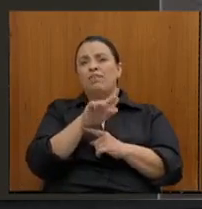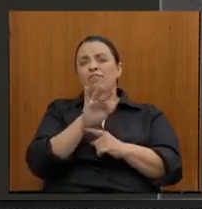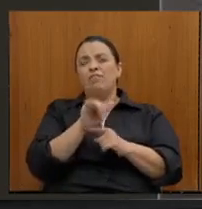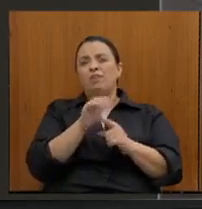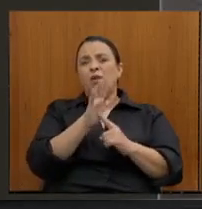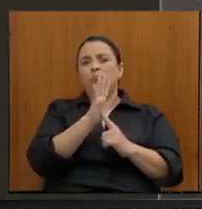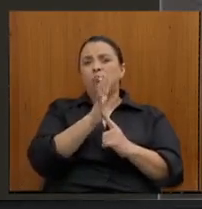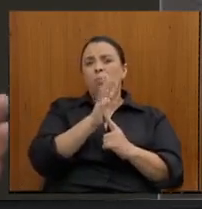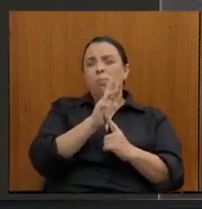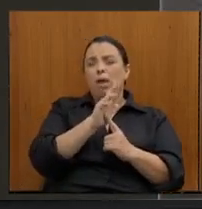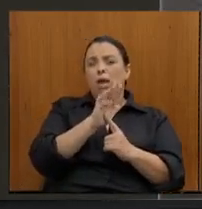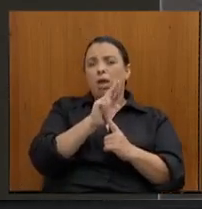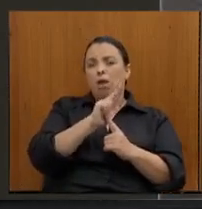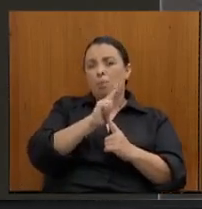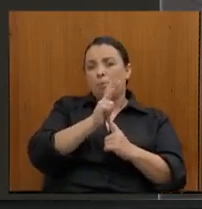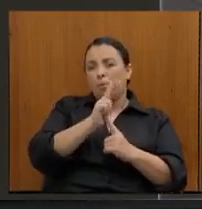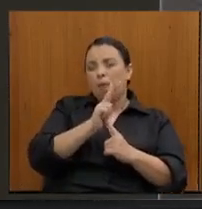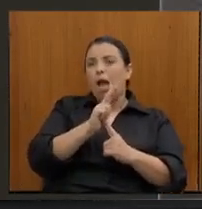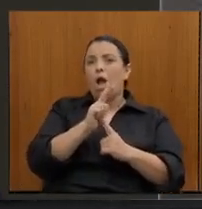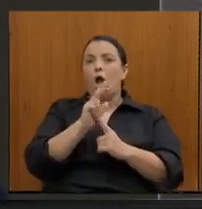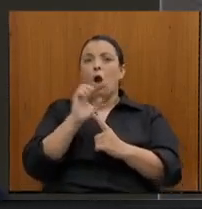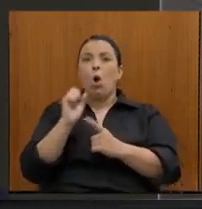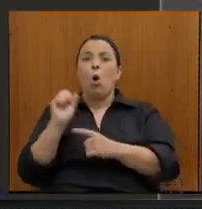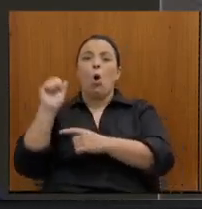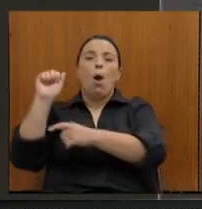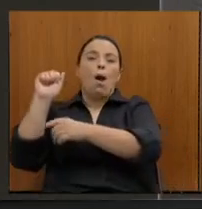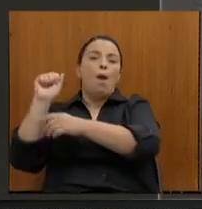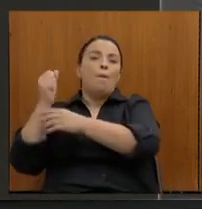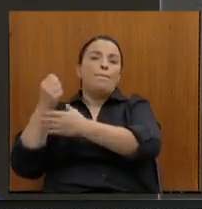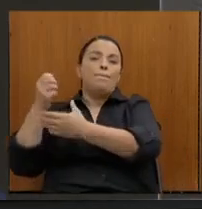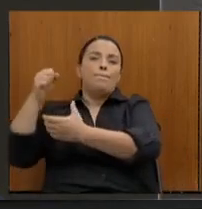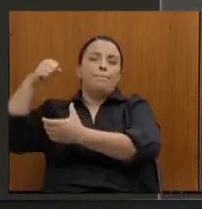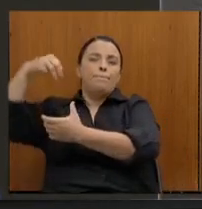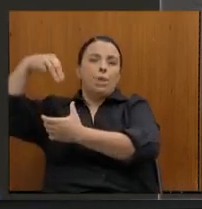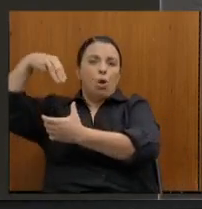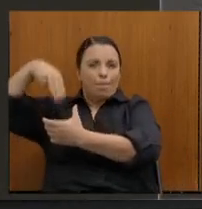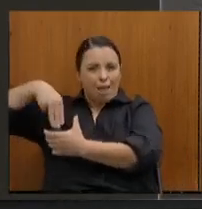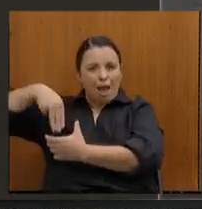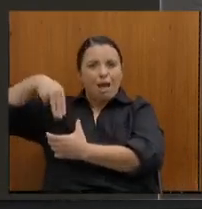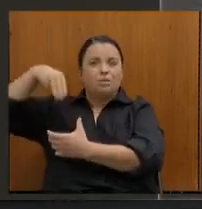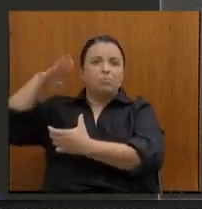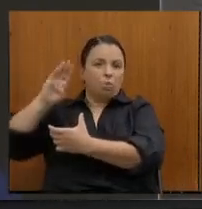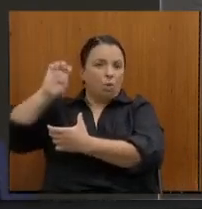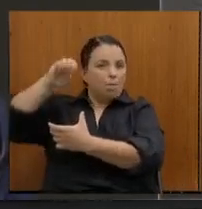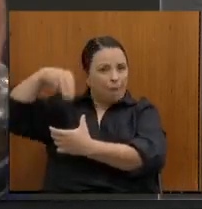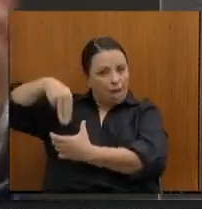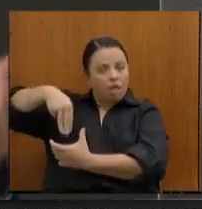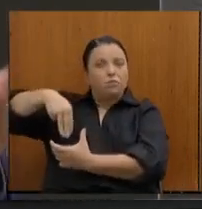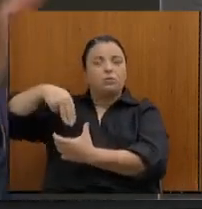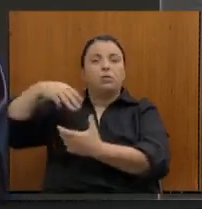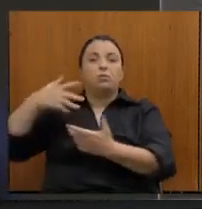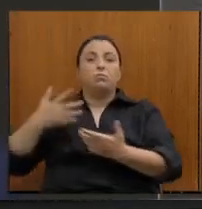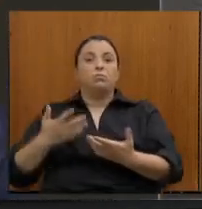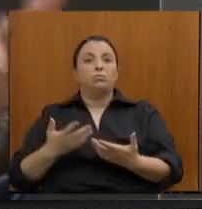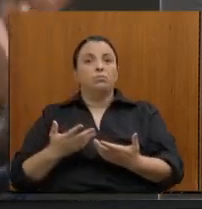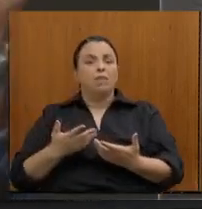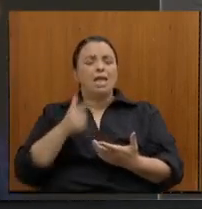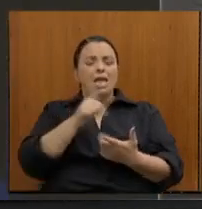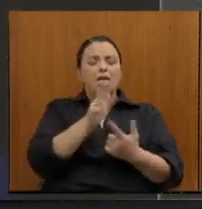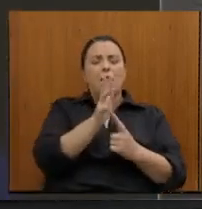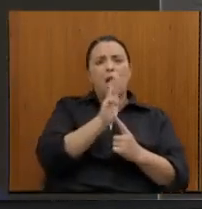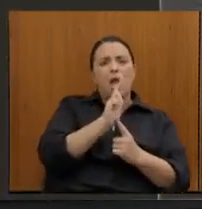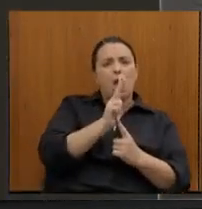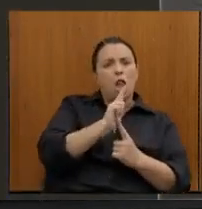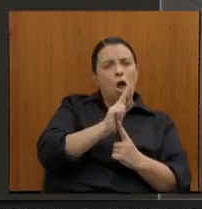biomassa eólica era um valor que hoje deve estar aí trazendo aquele valor